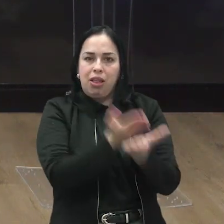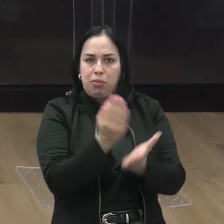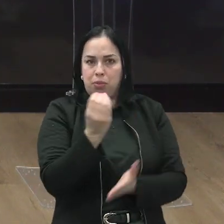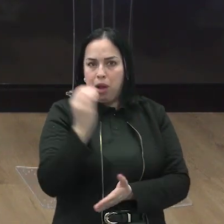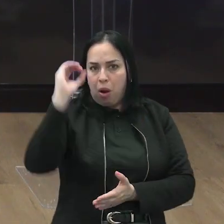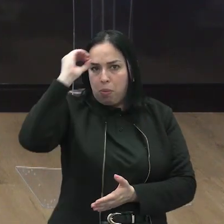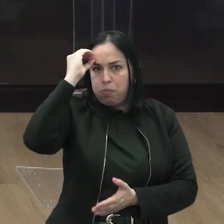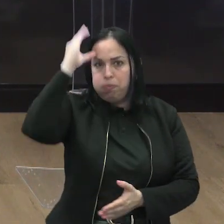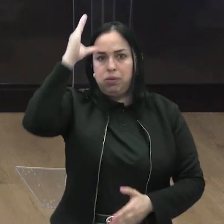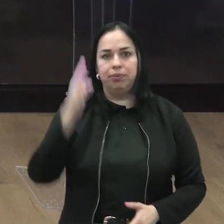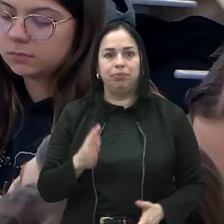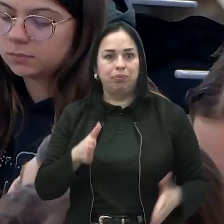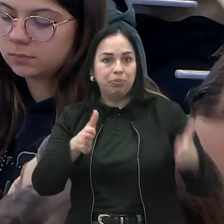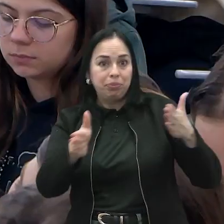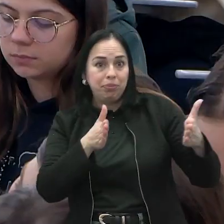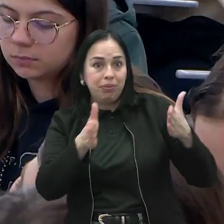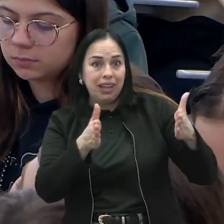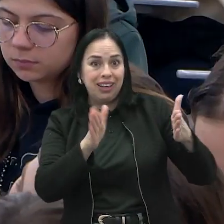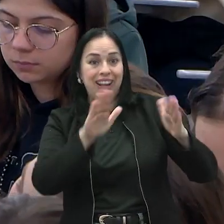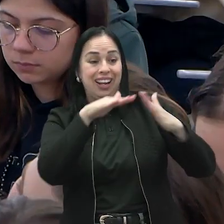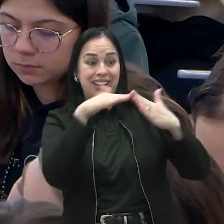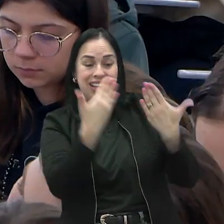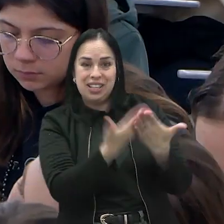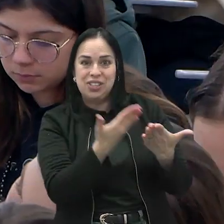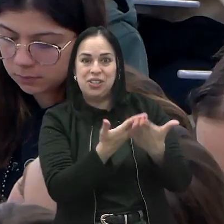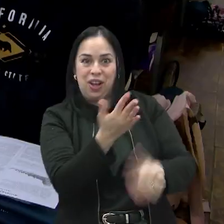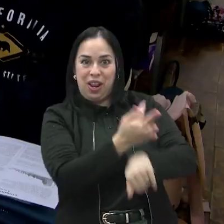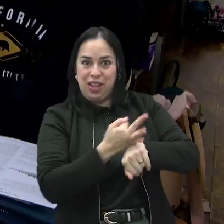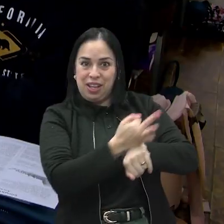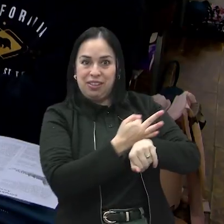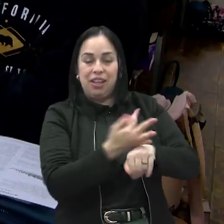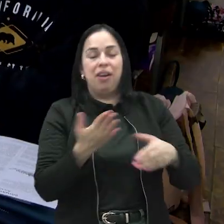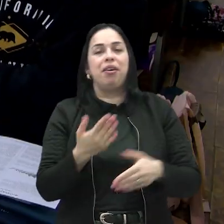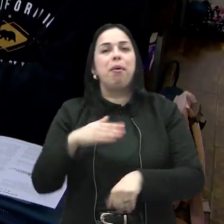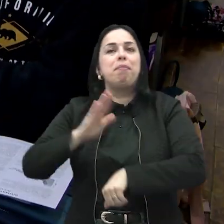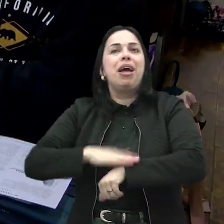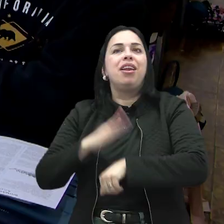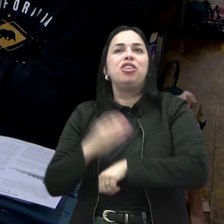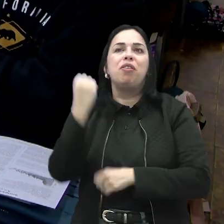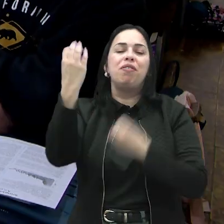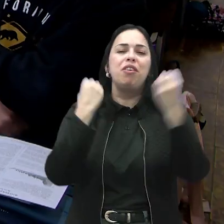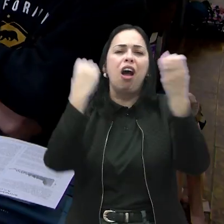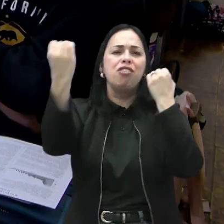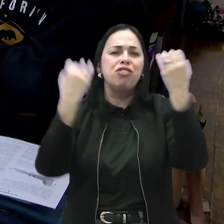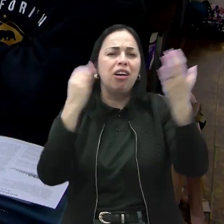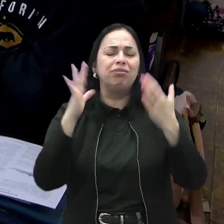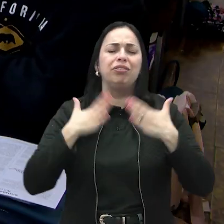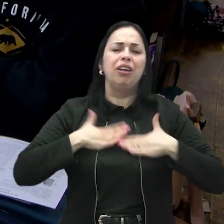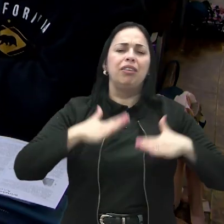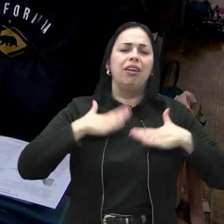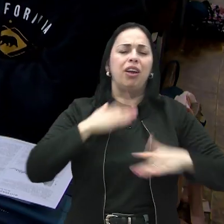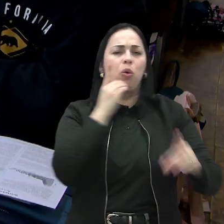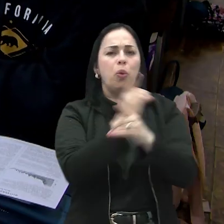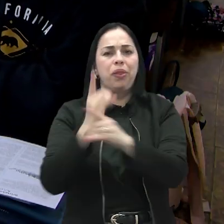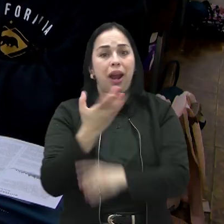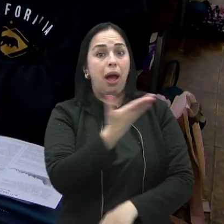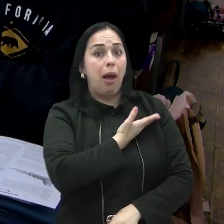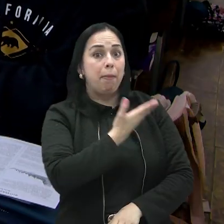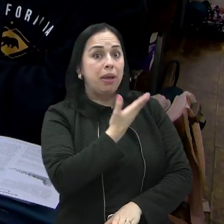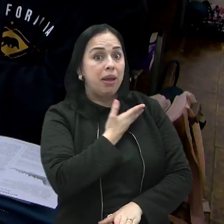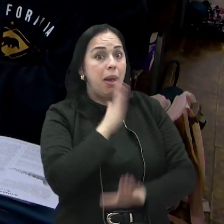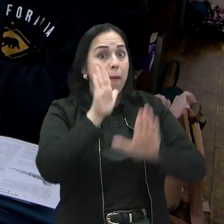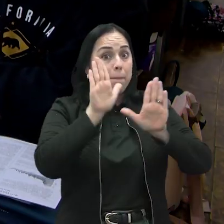para reforçar o conteúdo. Férias escolares. Tempo de viajar, descansar, ver os